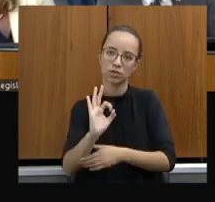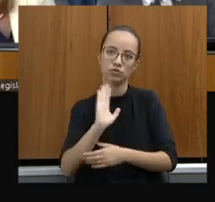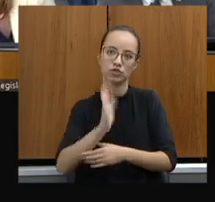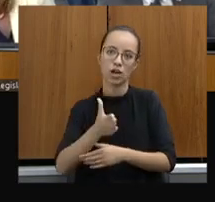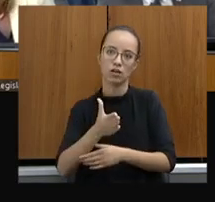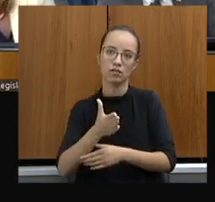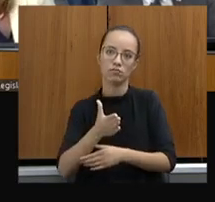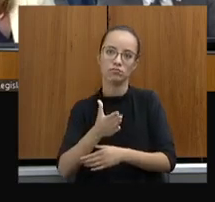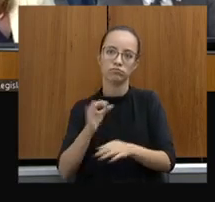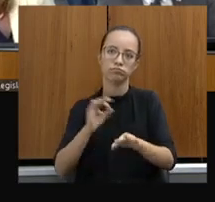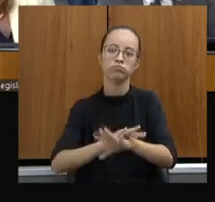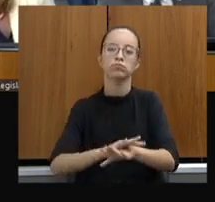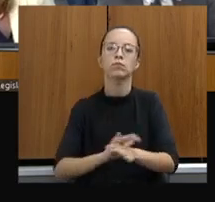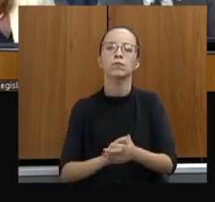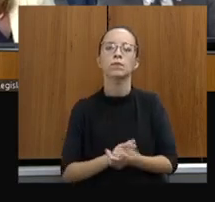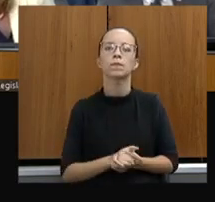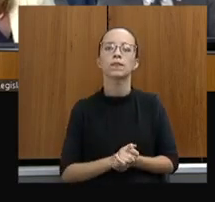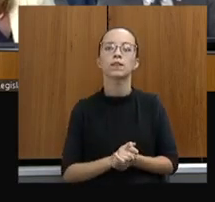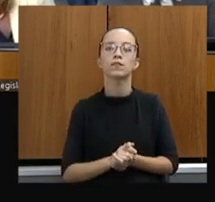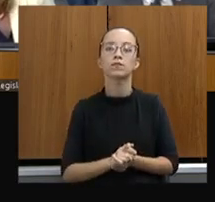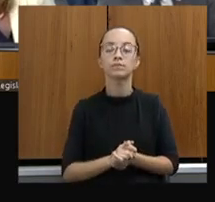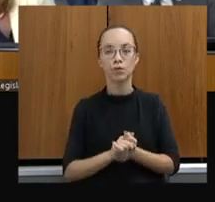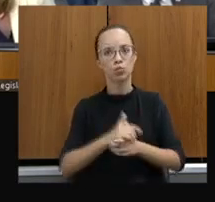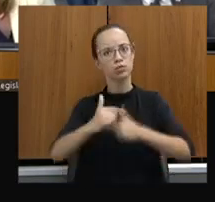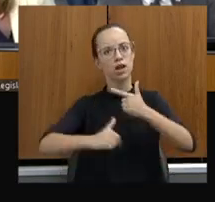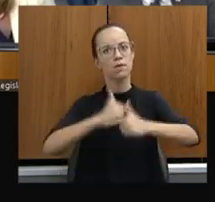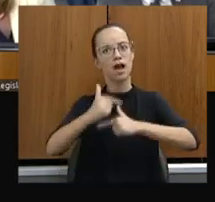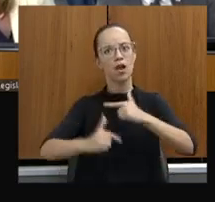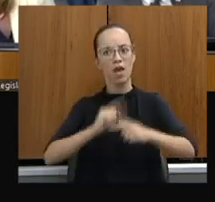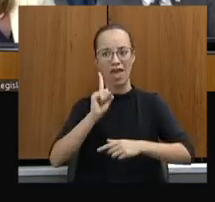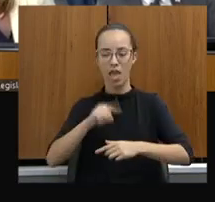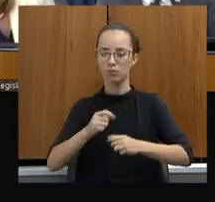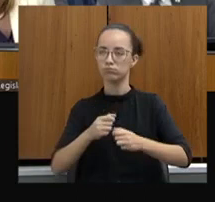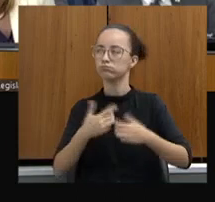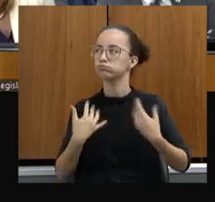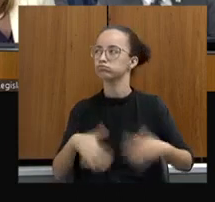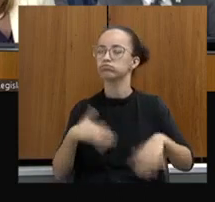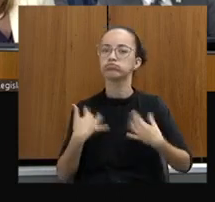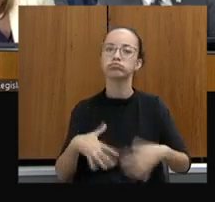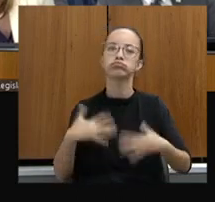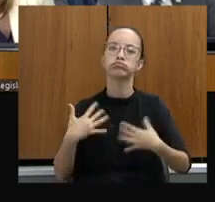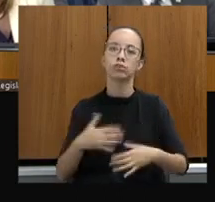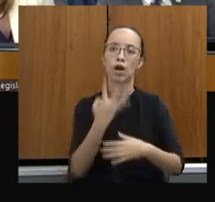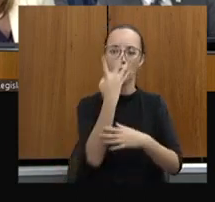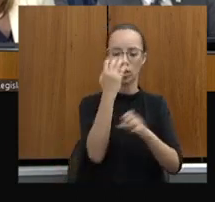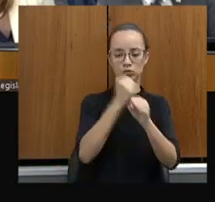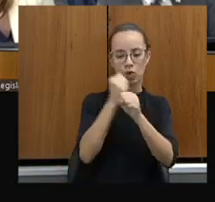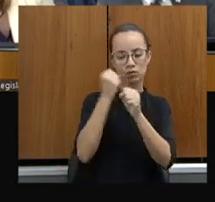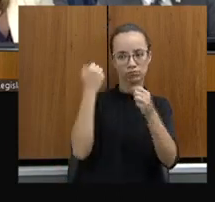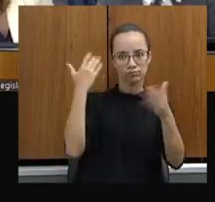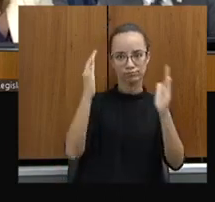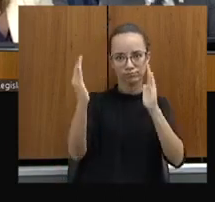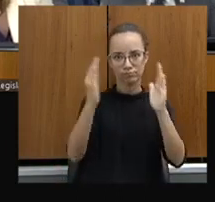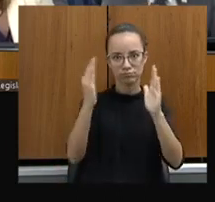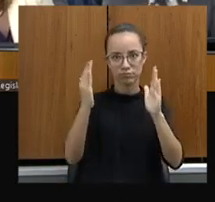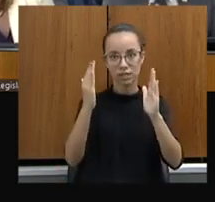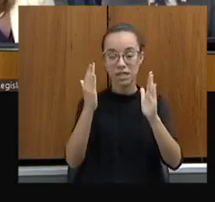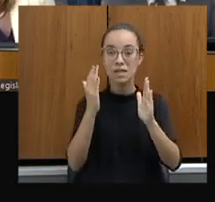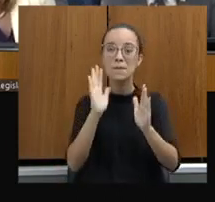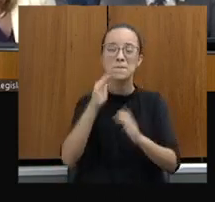que a o volume de trabalho é muito grande não é somando esses últimos quatro anos são mais de 24